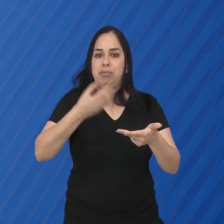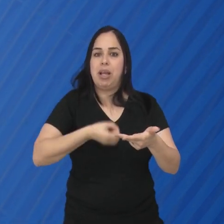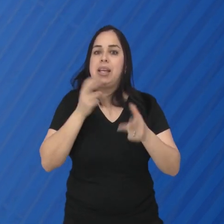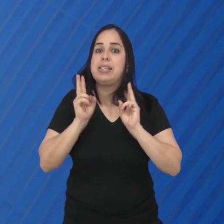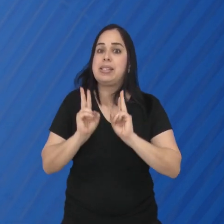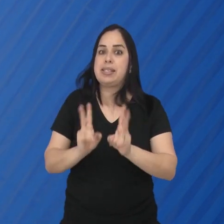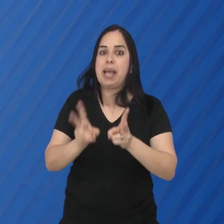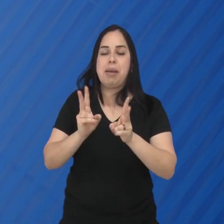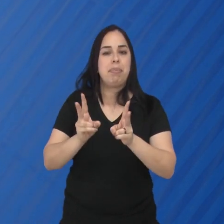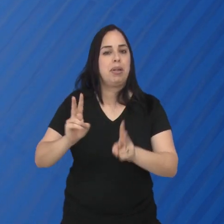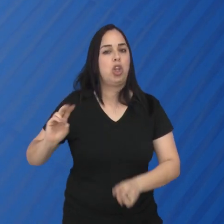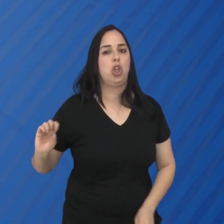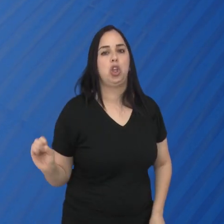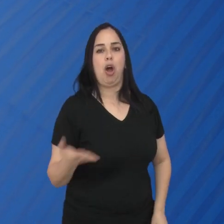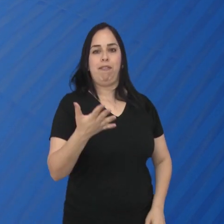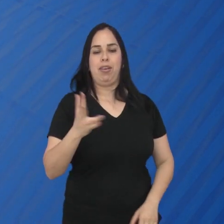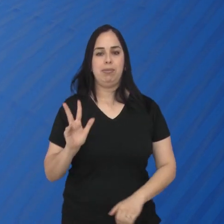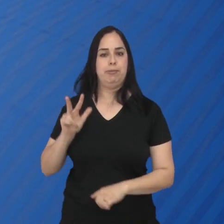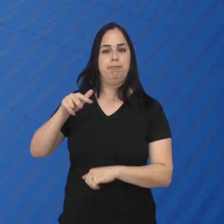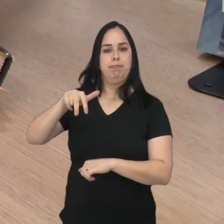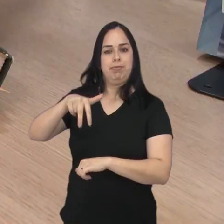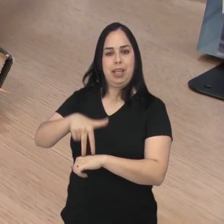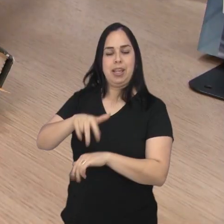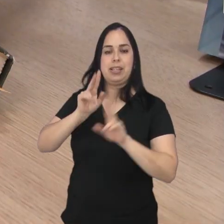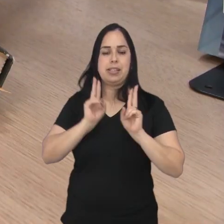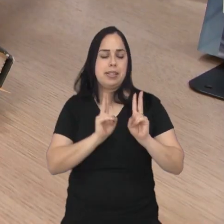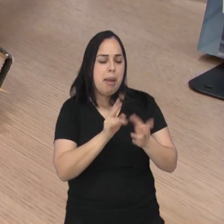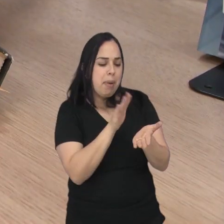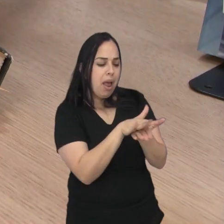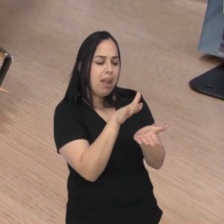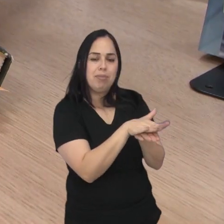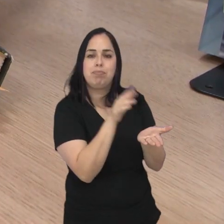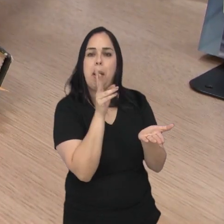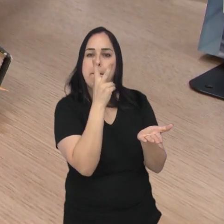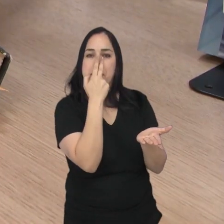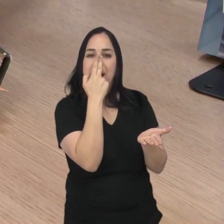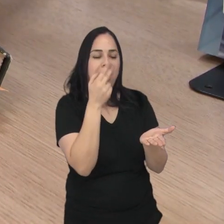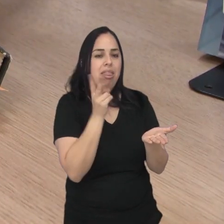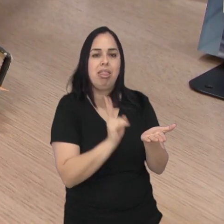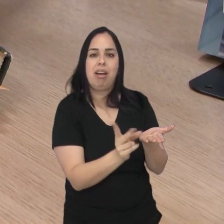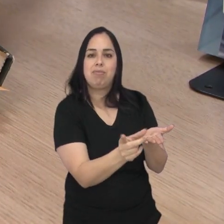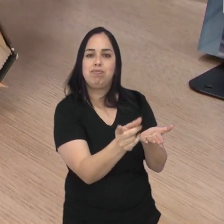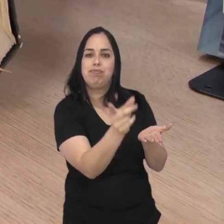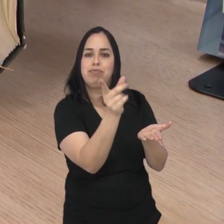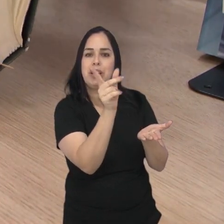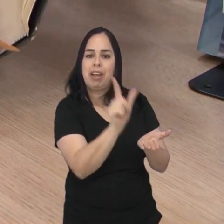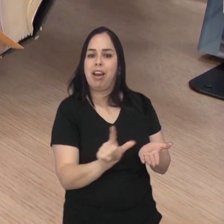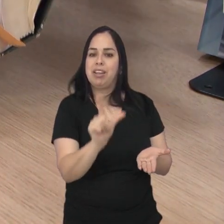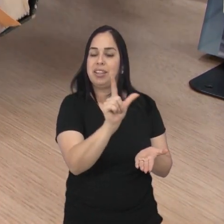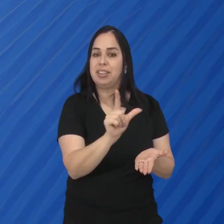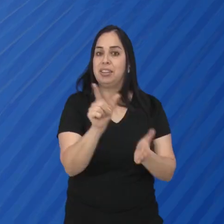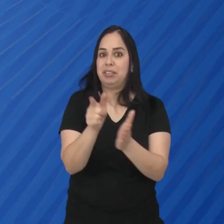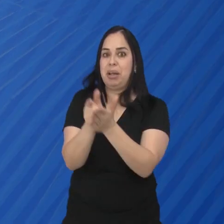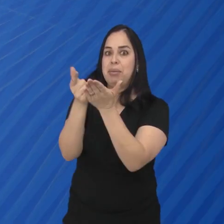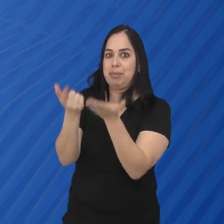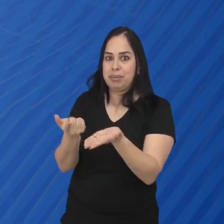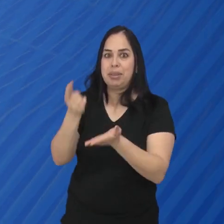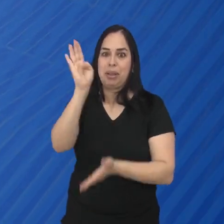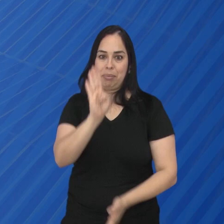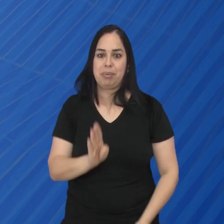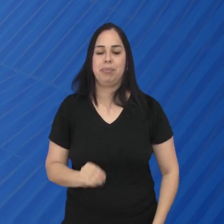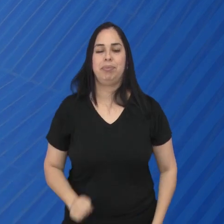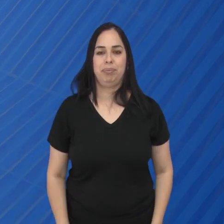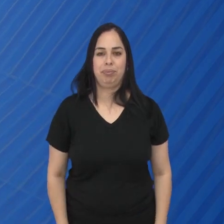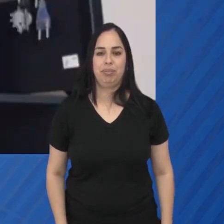Cassiano Ricardo sempre esteve à frente do seu tempo e sua obra segue eternizada nas páginas da literatura e da